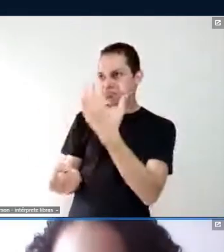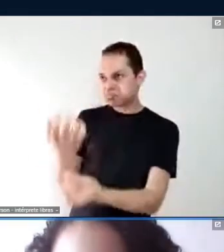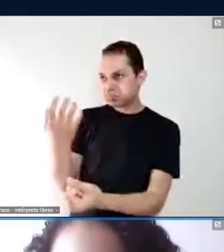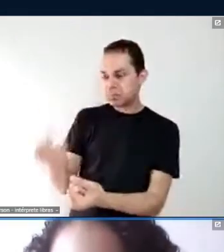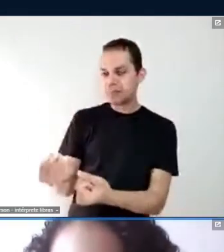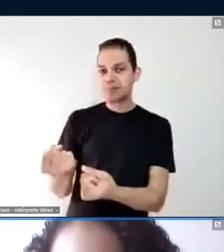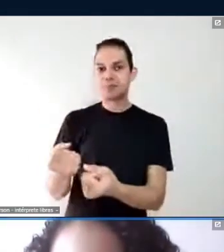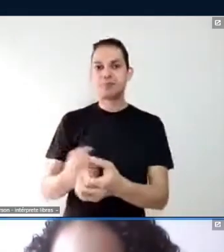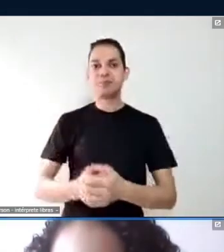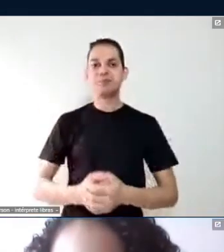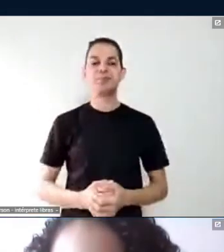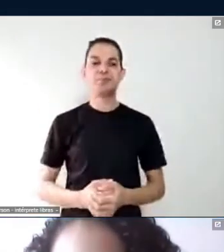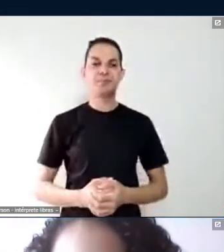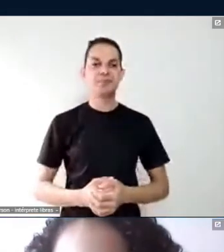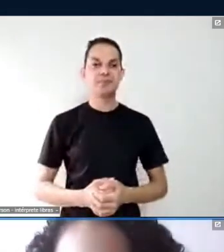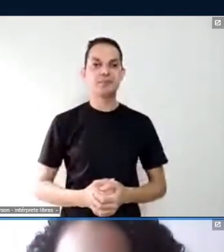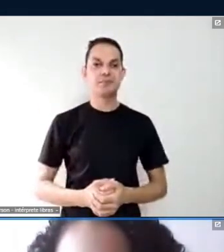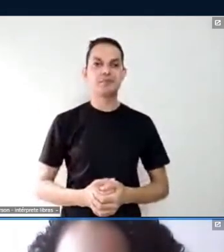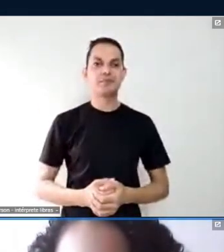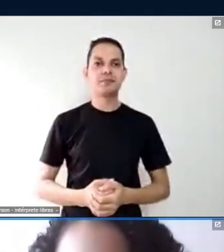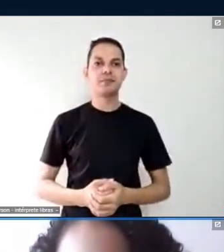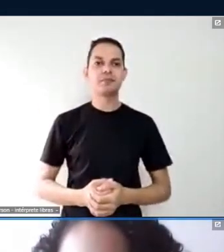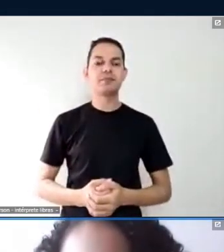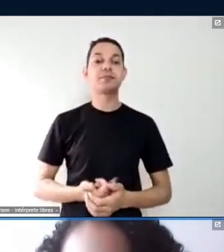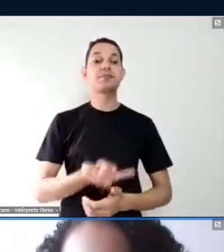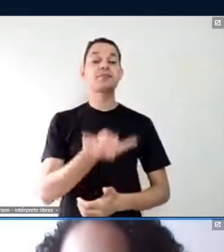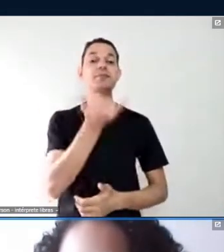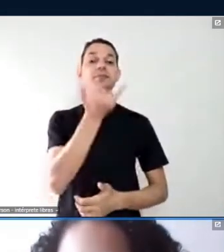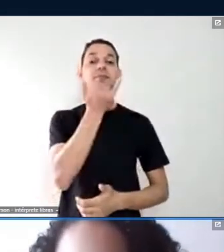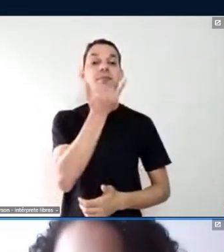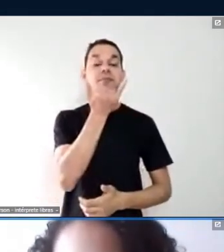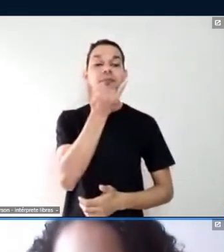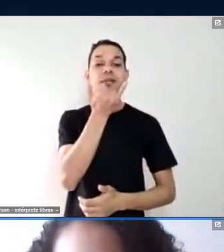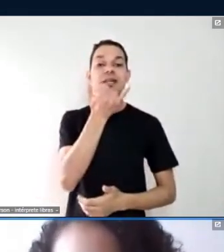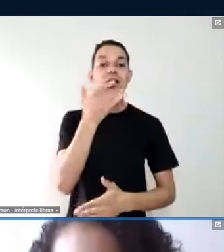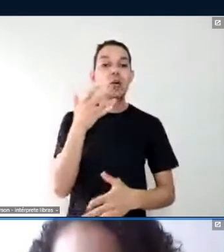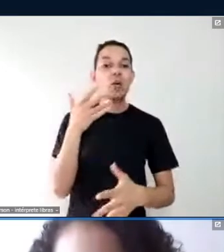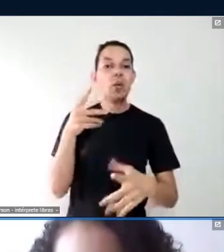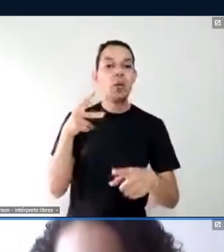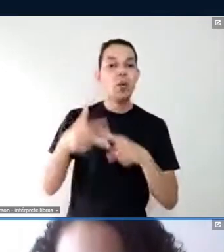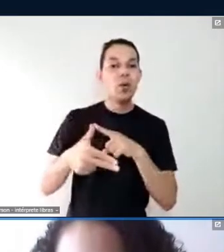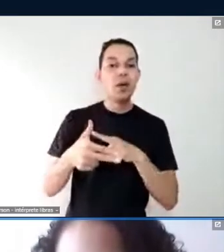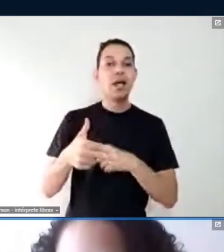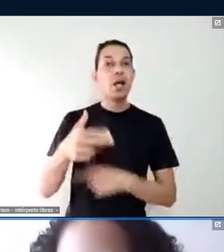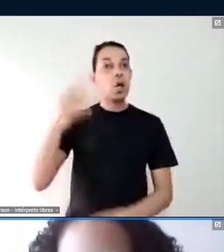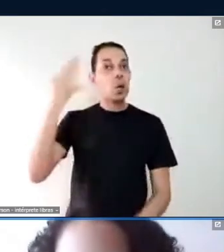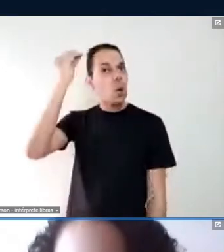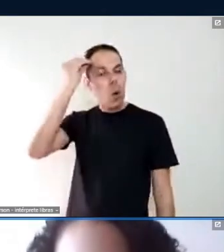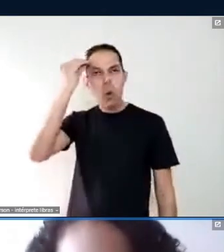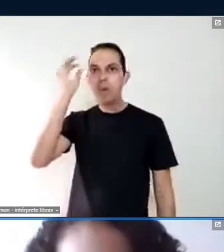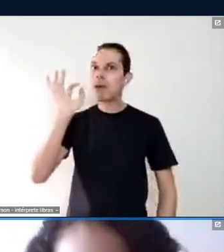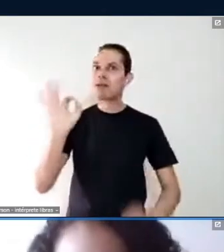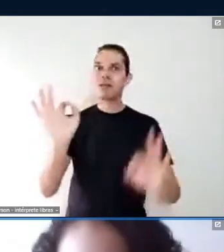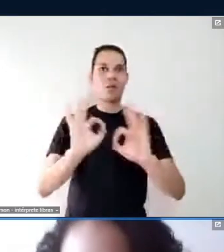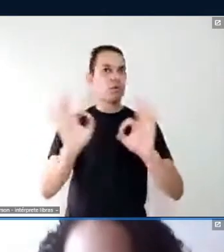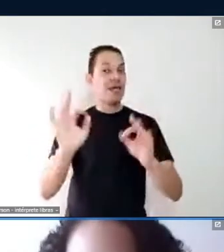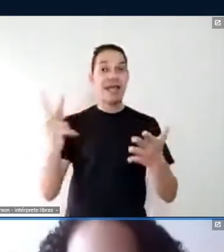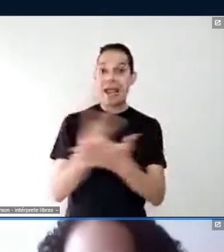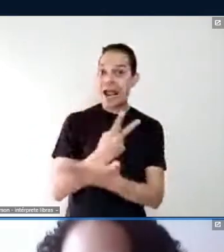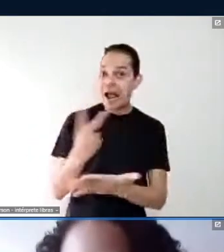relação... Sim, Silvana. Perdão por te interromper, não existem culpas e não está errado.